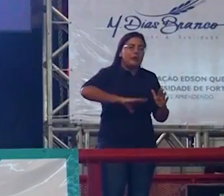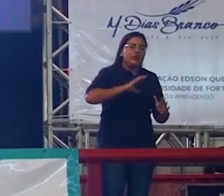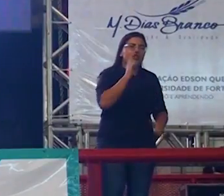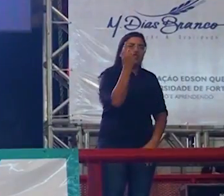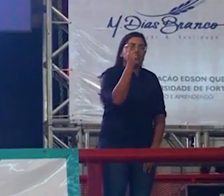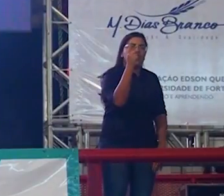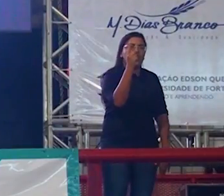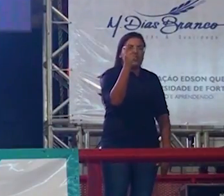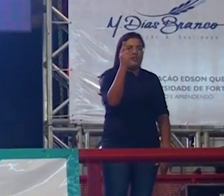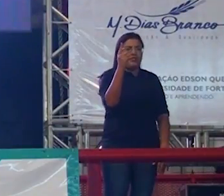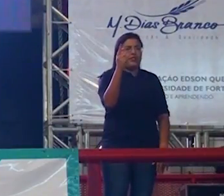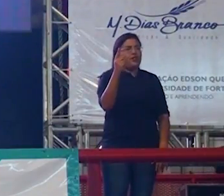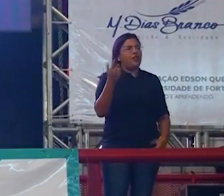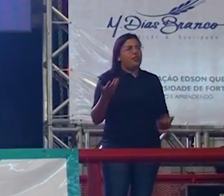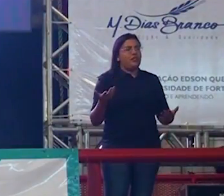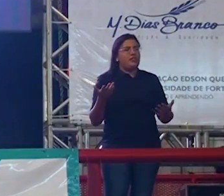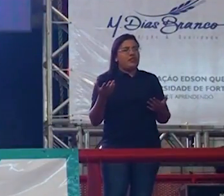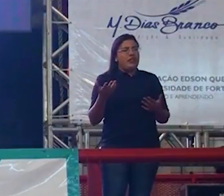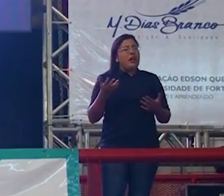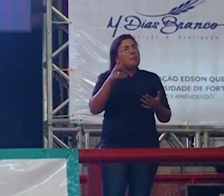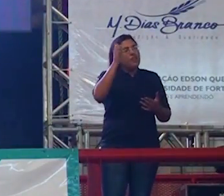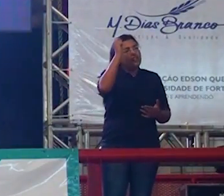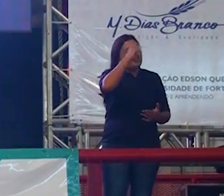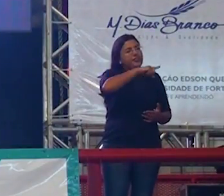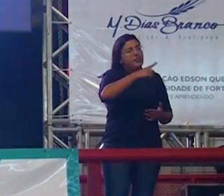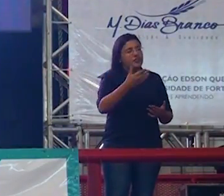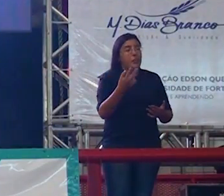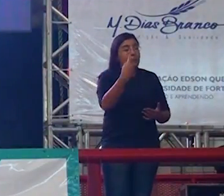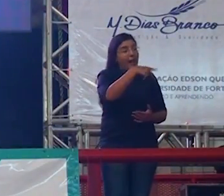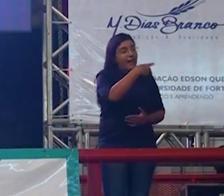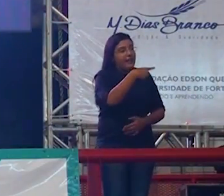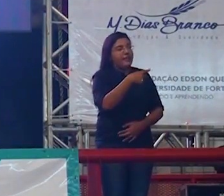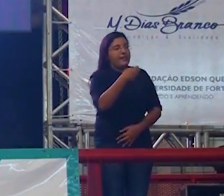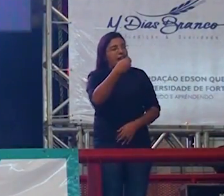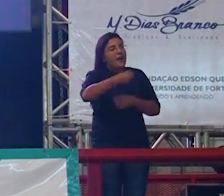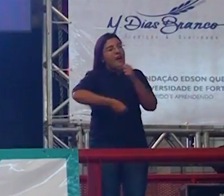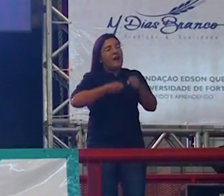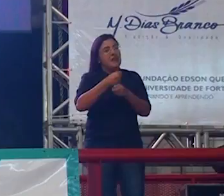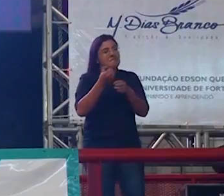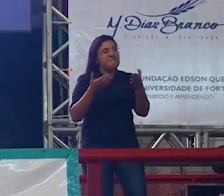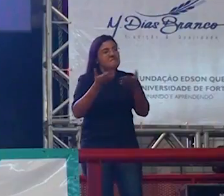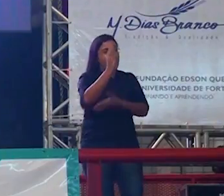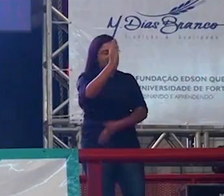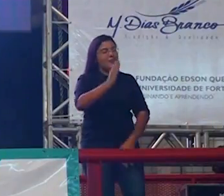geografia, que é a matéria que está lhe derrubando. Foi o que ele fez, e nesse ano ele passou.